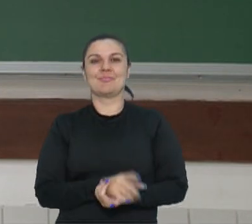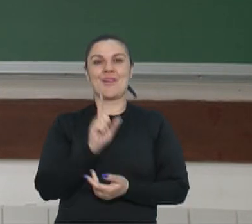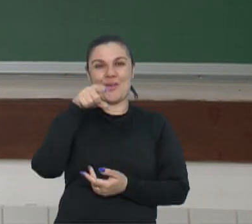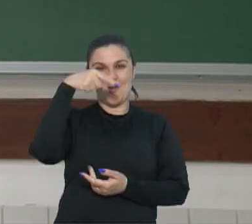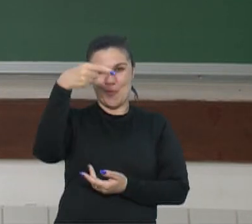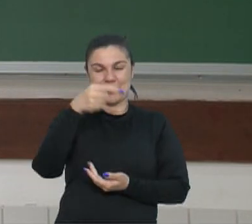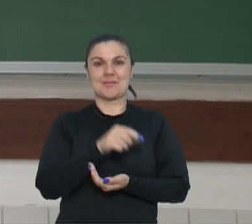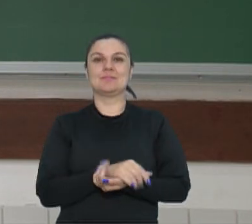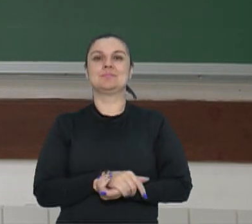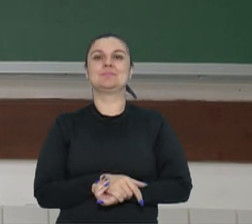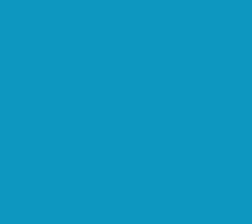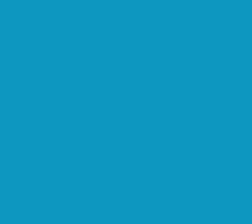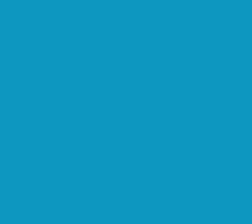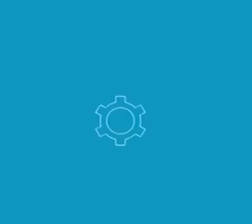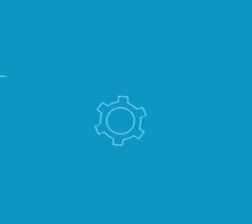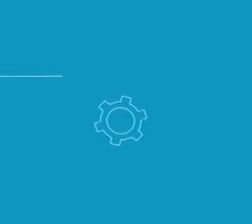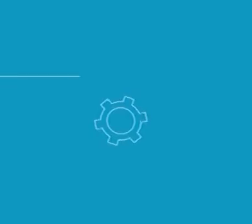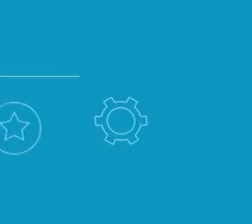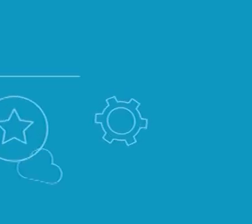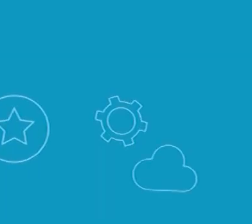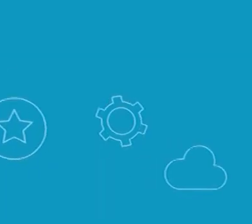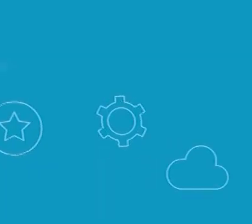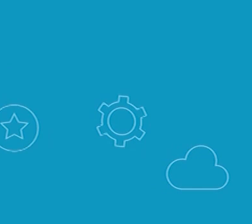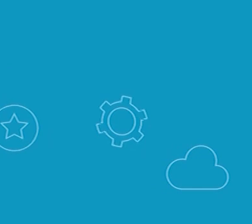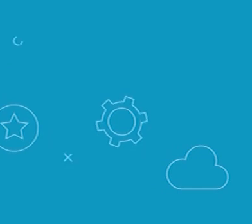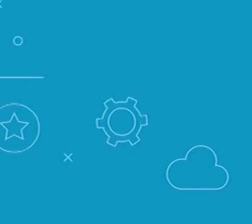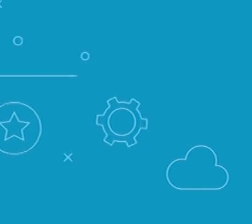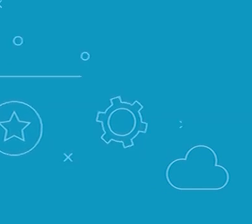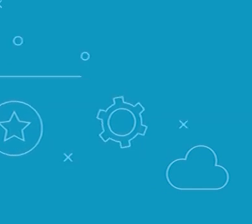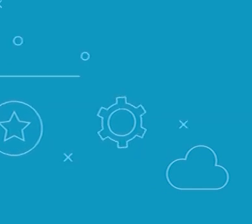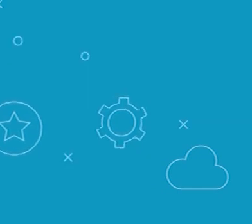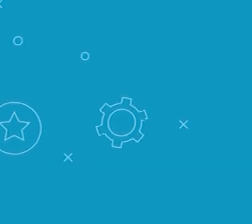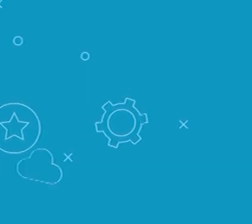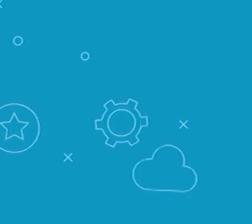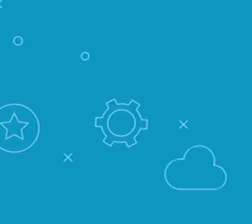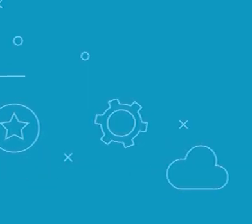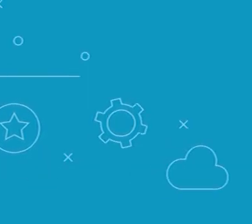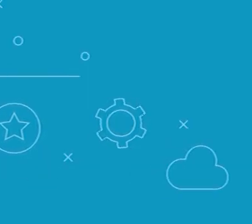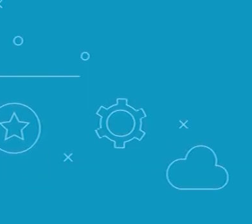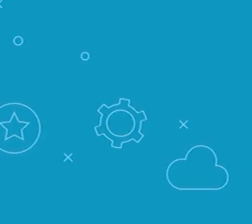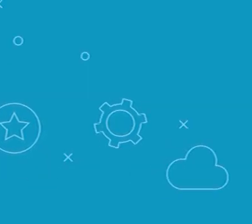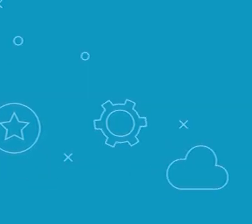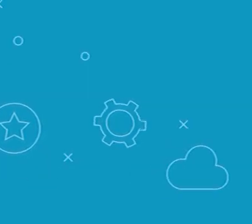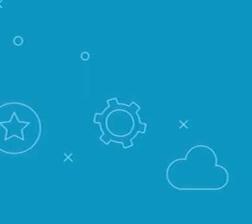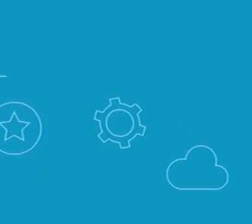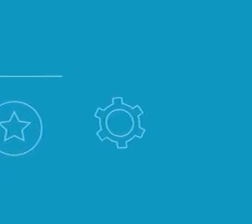e até a próxima.